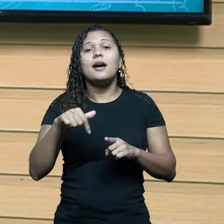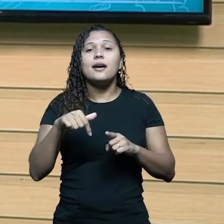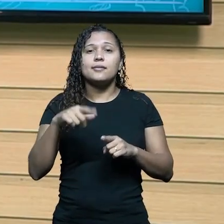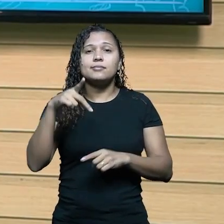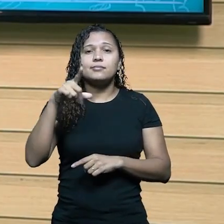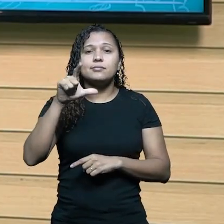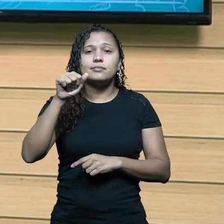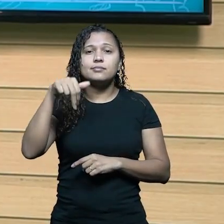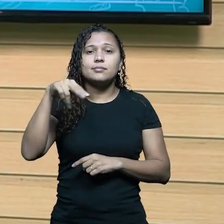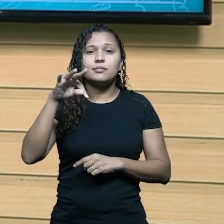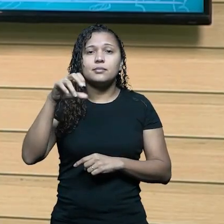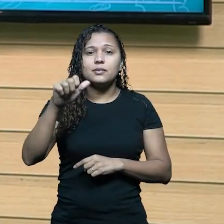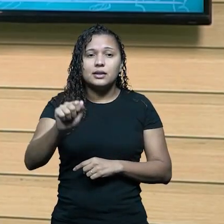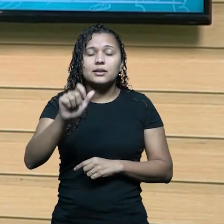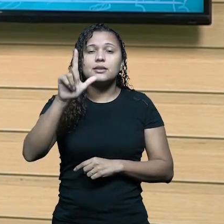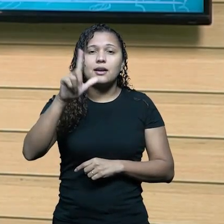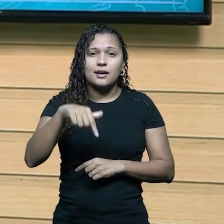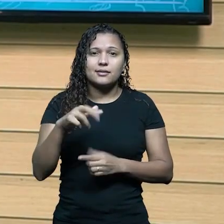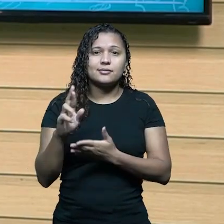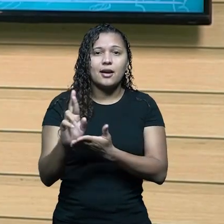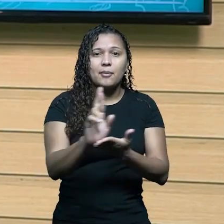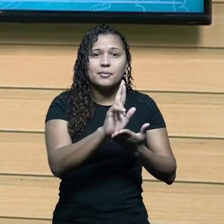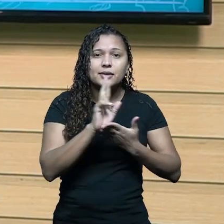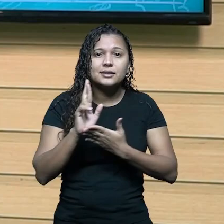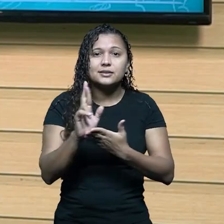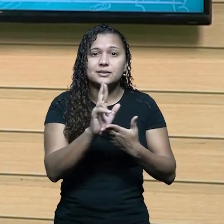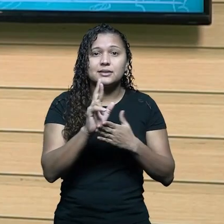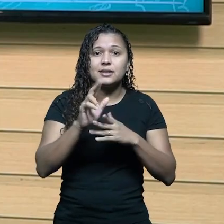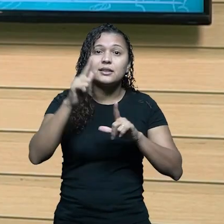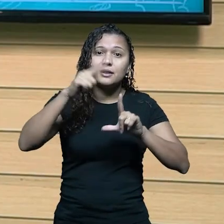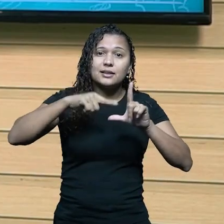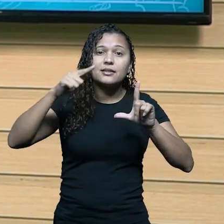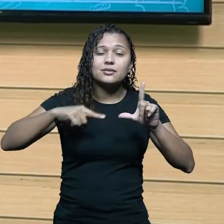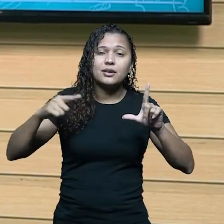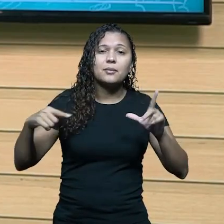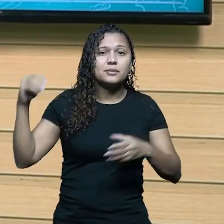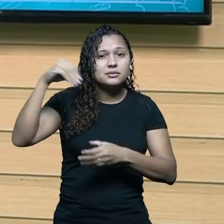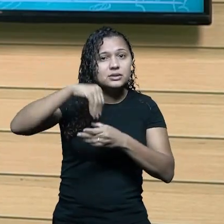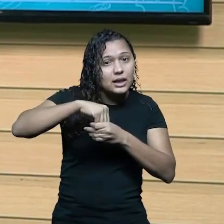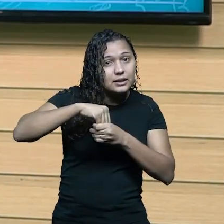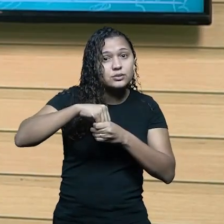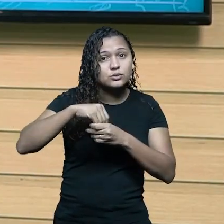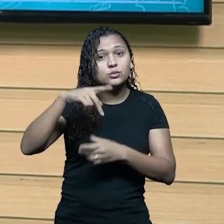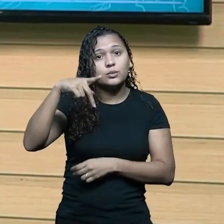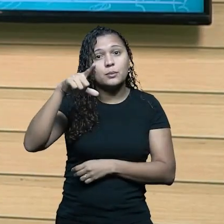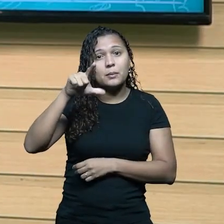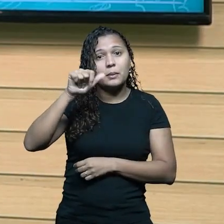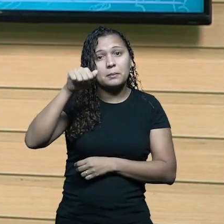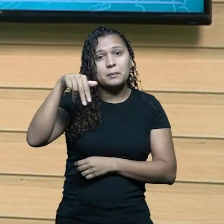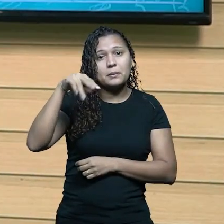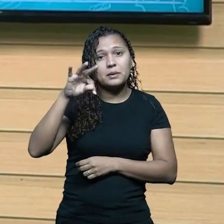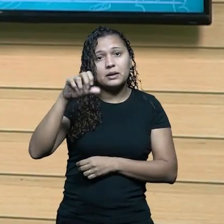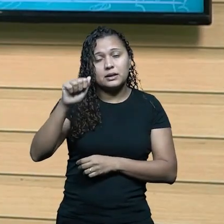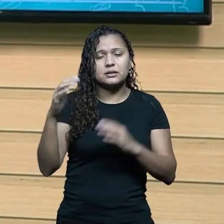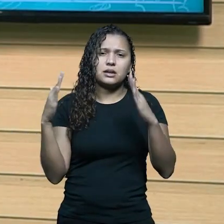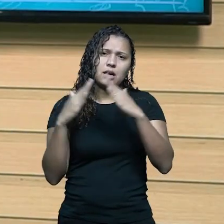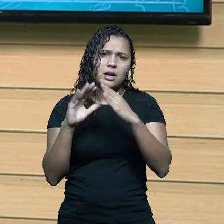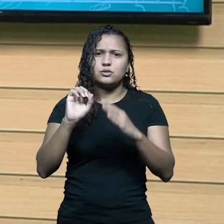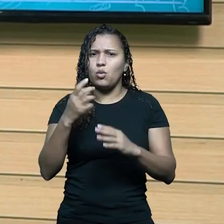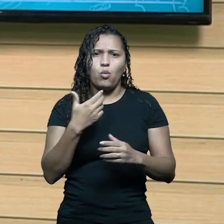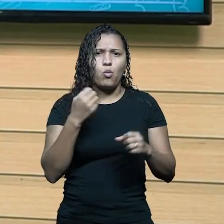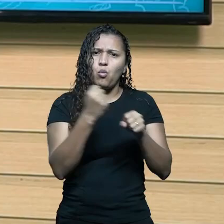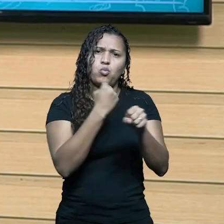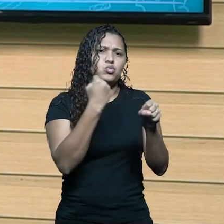planta é a forma a representar graficamente dentro de uma planta, de uma casa ou de uma